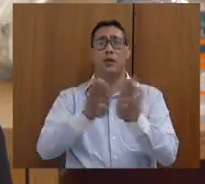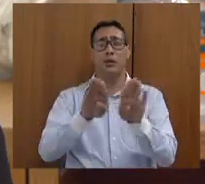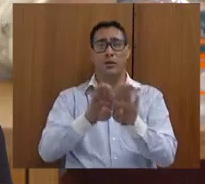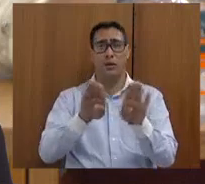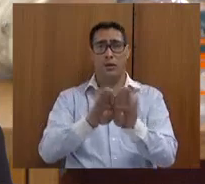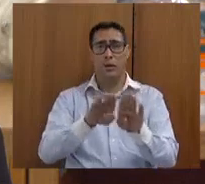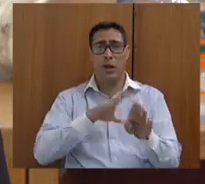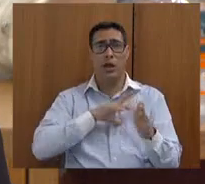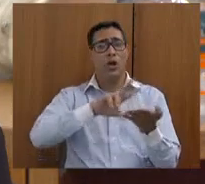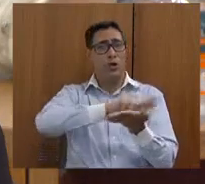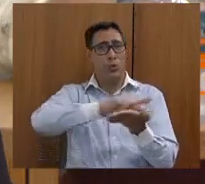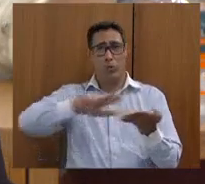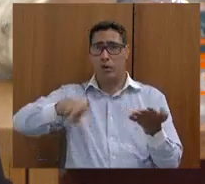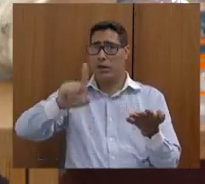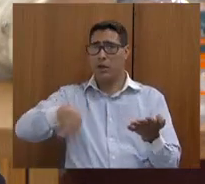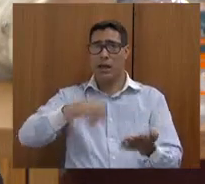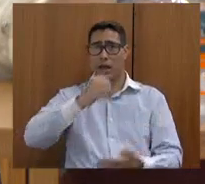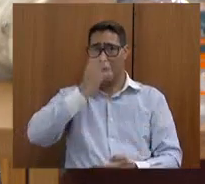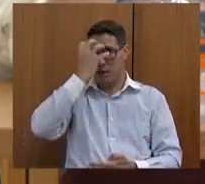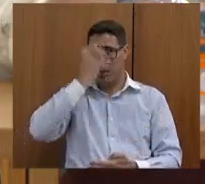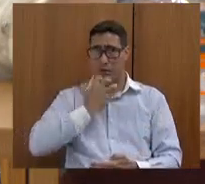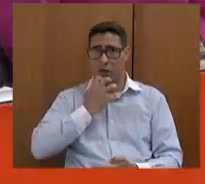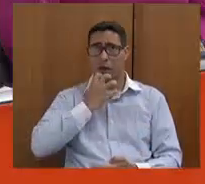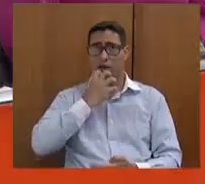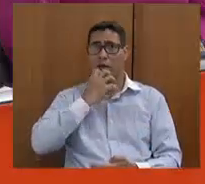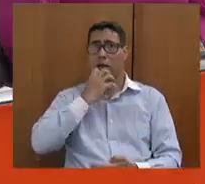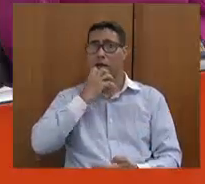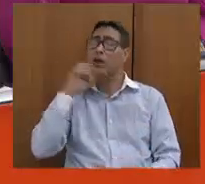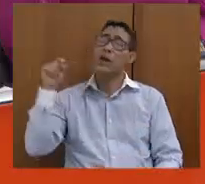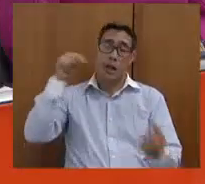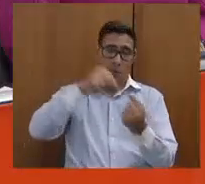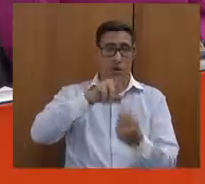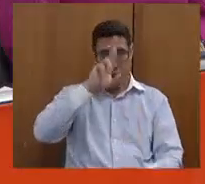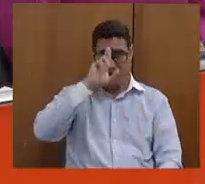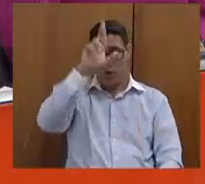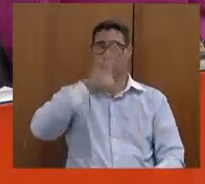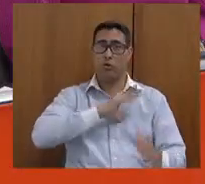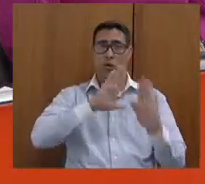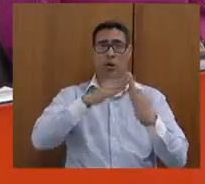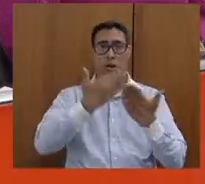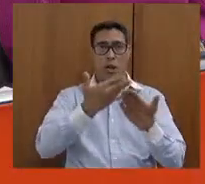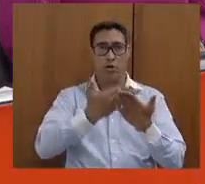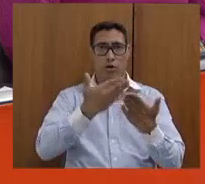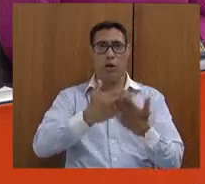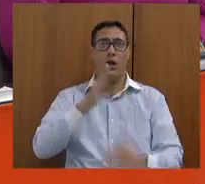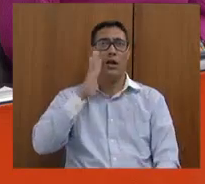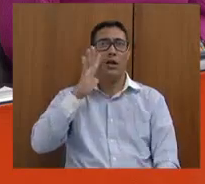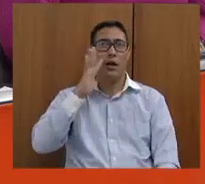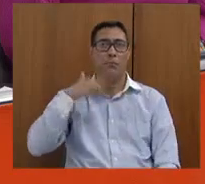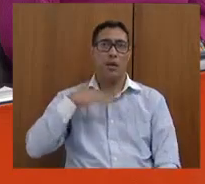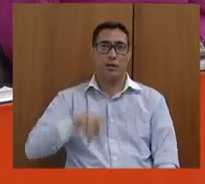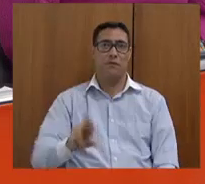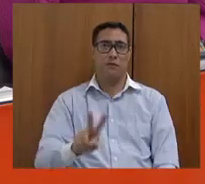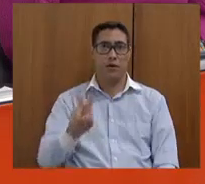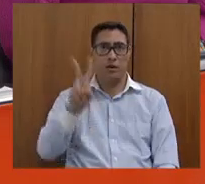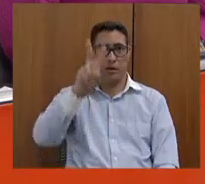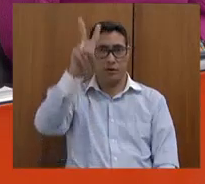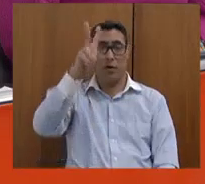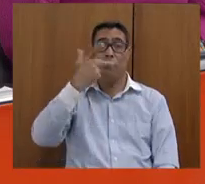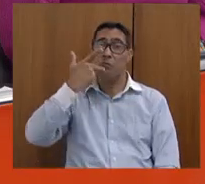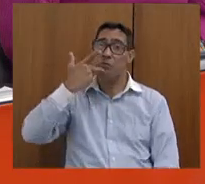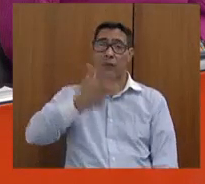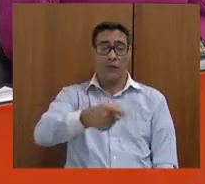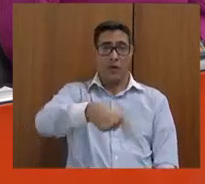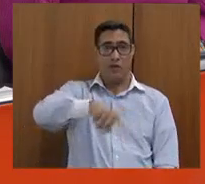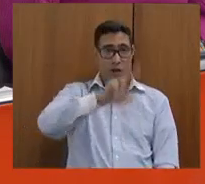sérias que dizem respeito aos diretores de escola quando você pensa a valorização eu quero dizer assim você diz para os